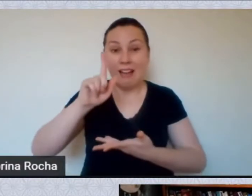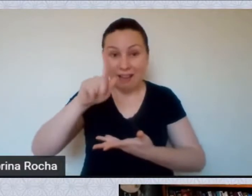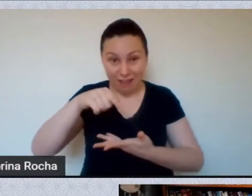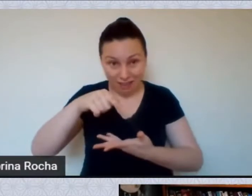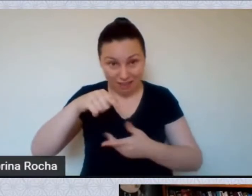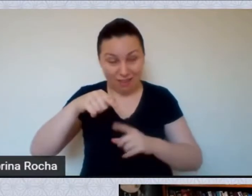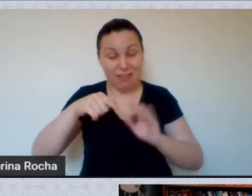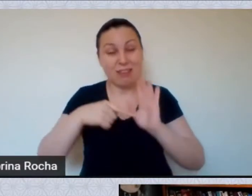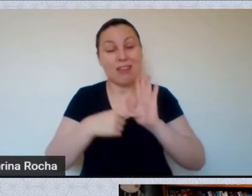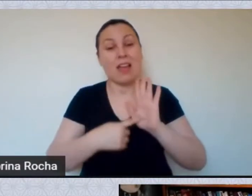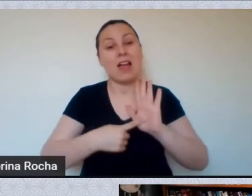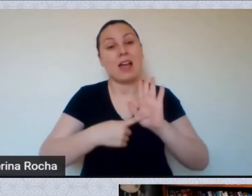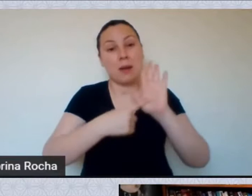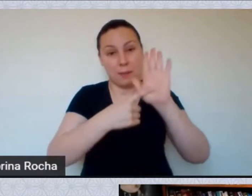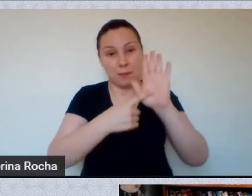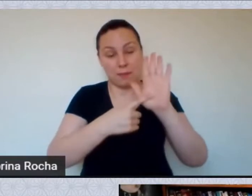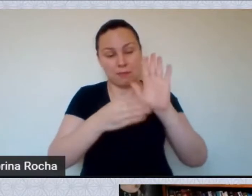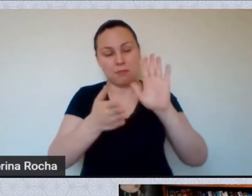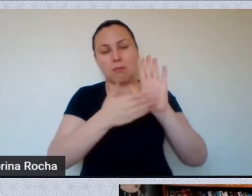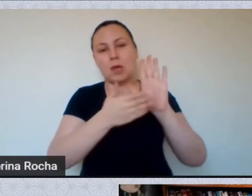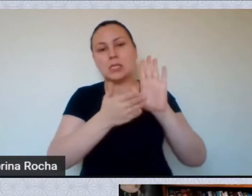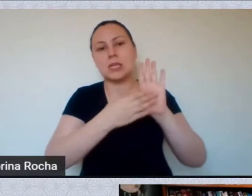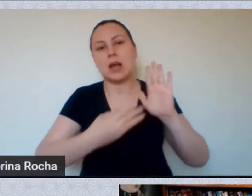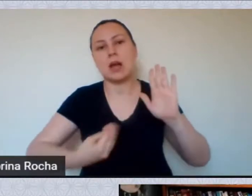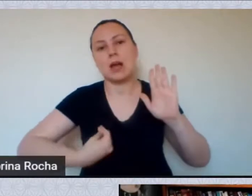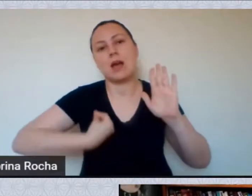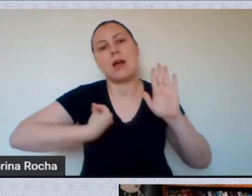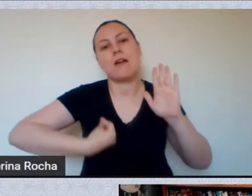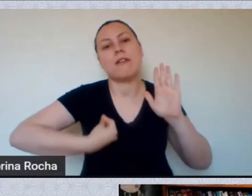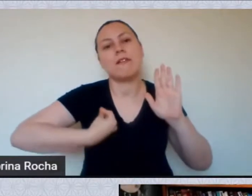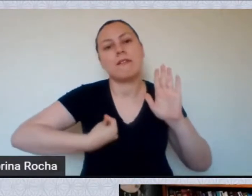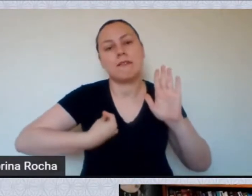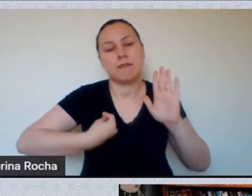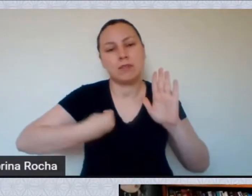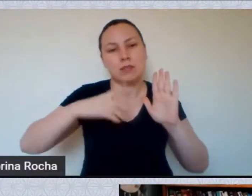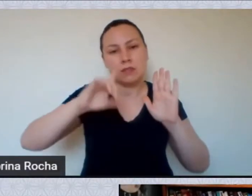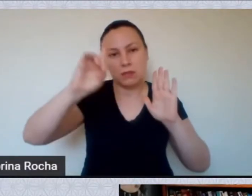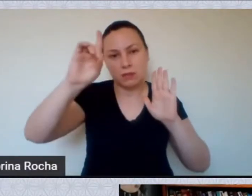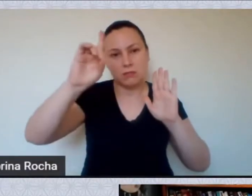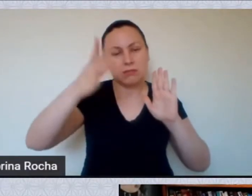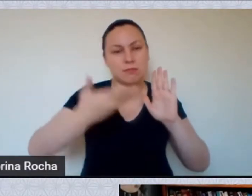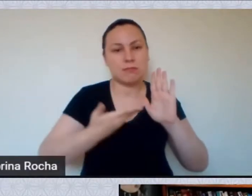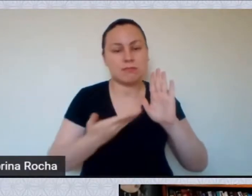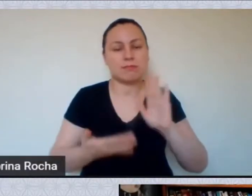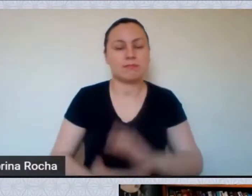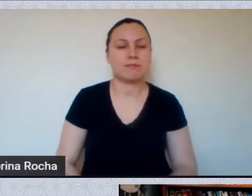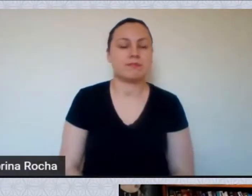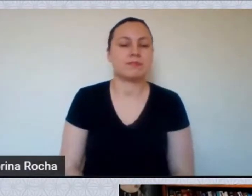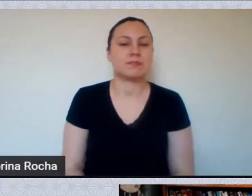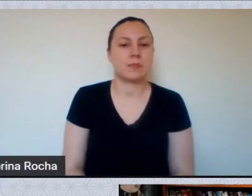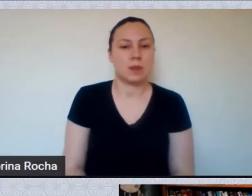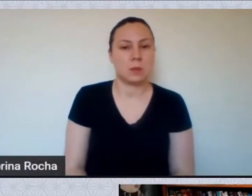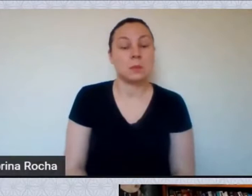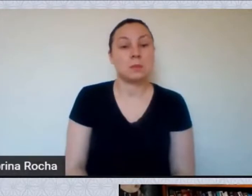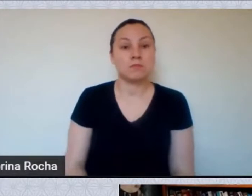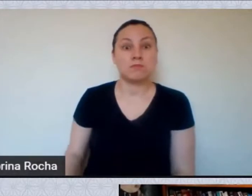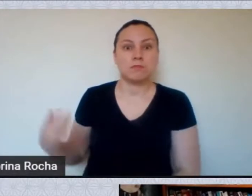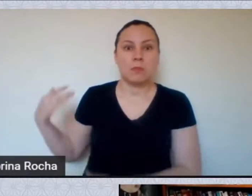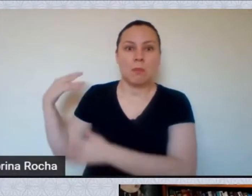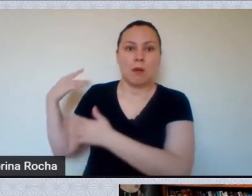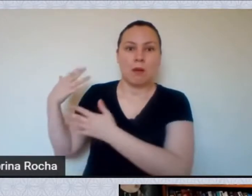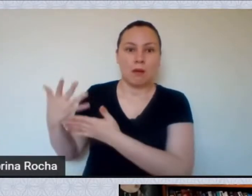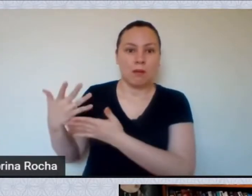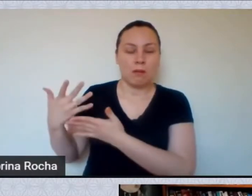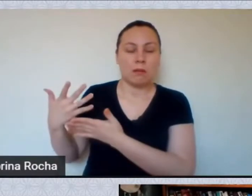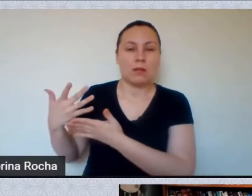dessa presença divina. Então, pô, imagina isso, só que a gente não estuda isso na escola. Então, o que aconteceu? Durante o século XVIII, o